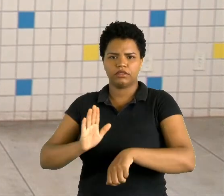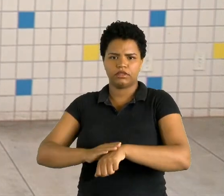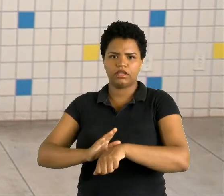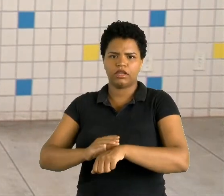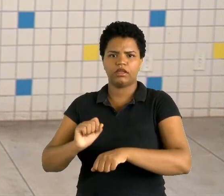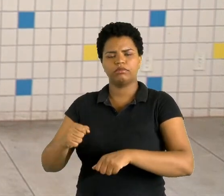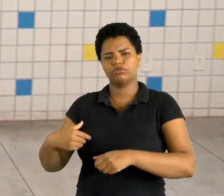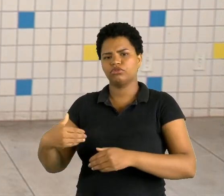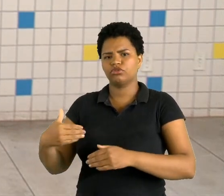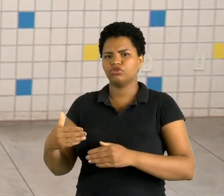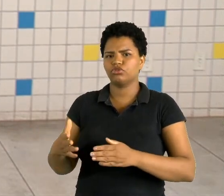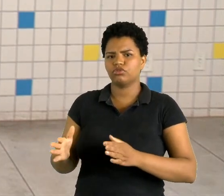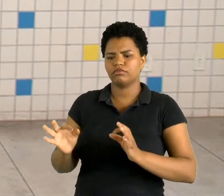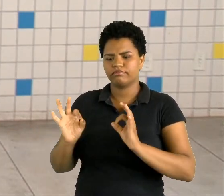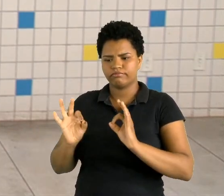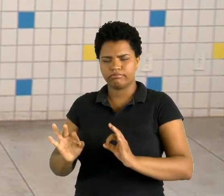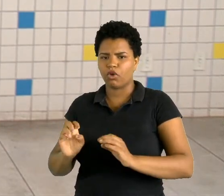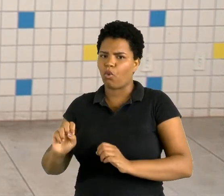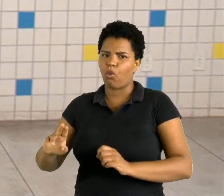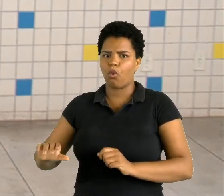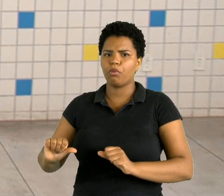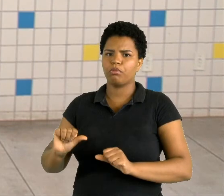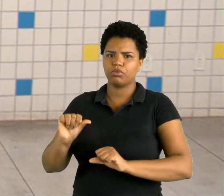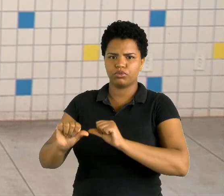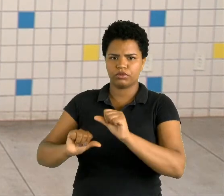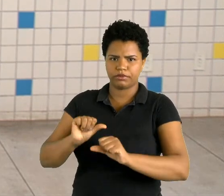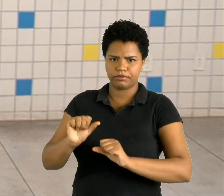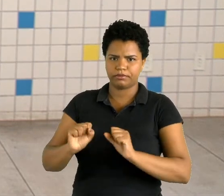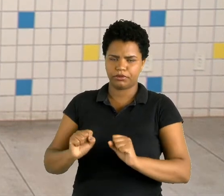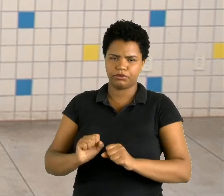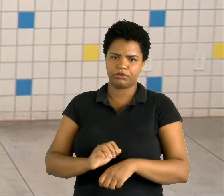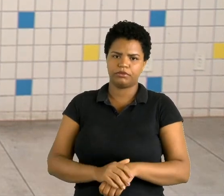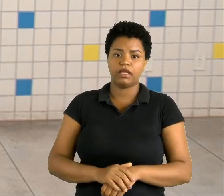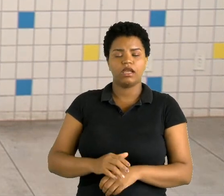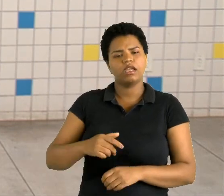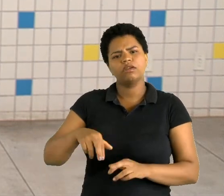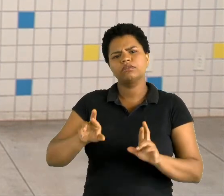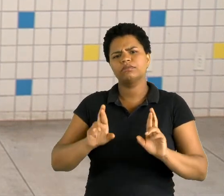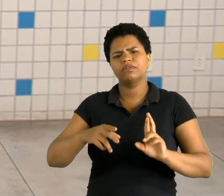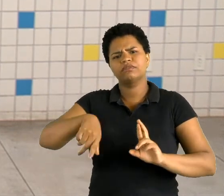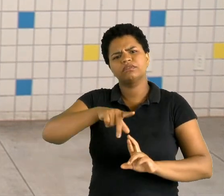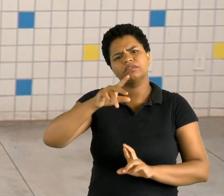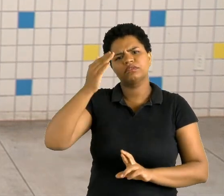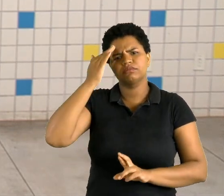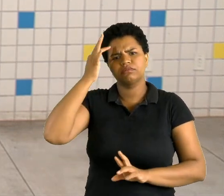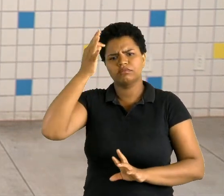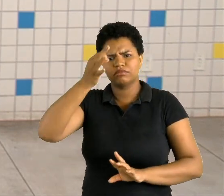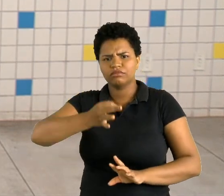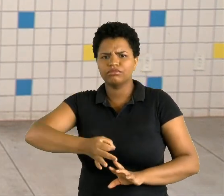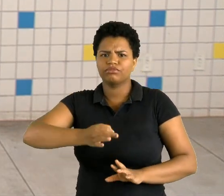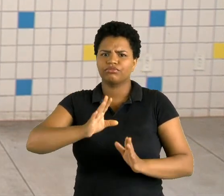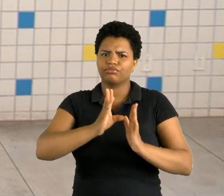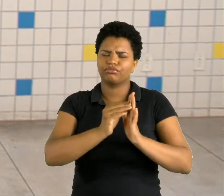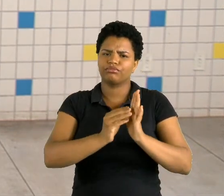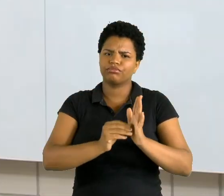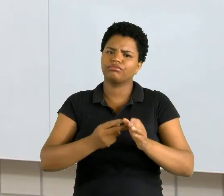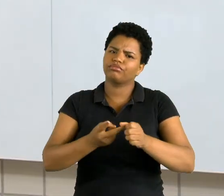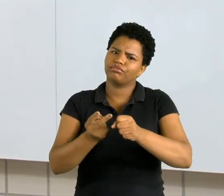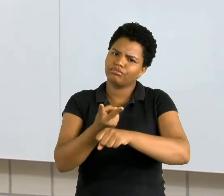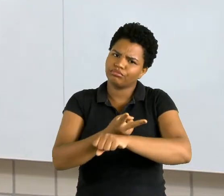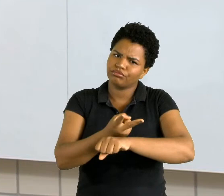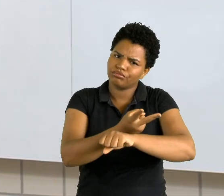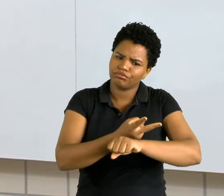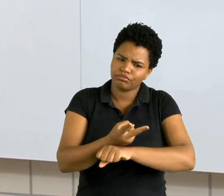ok? Eu espero que vocês tenham compreendido o conteúdo, tá? Busquem mais, utilizem a plataforma, façam as